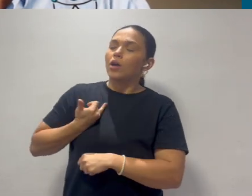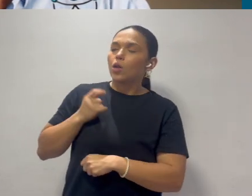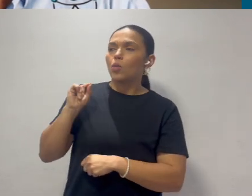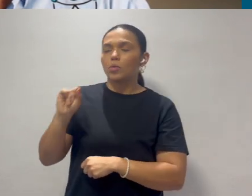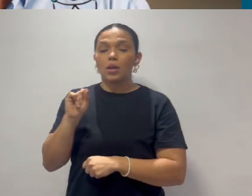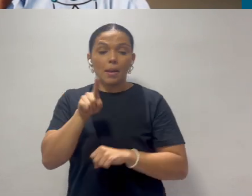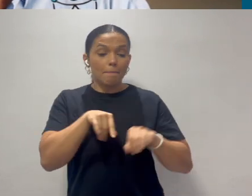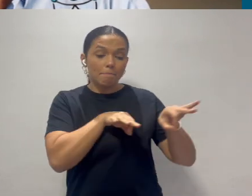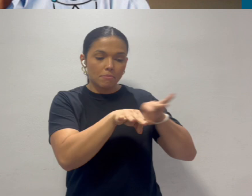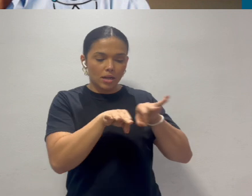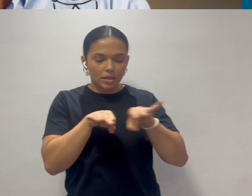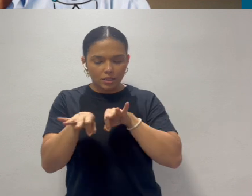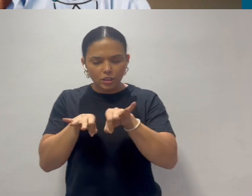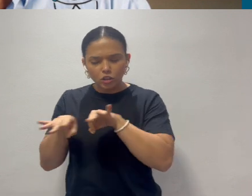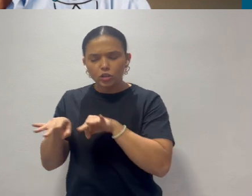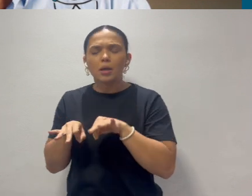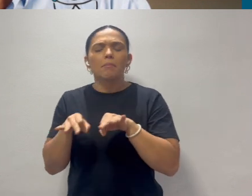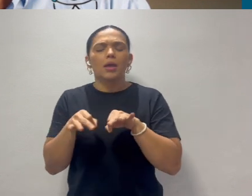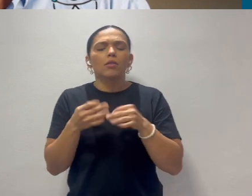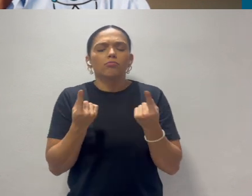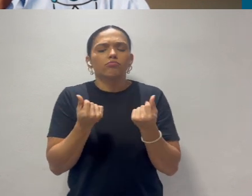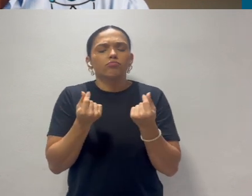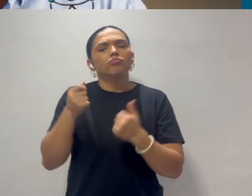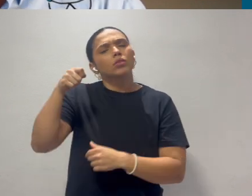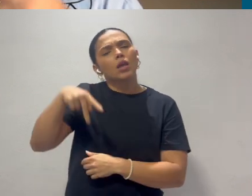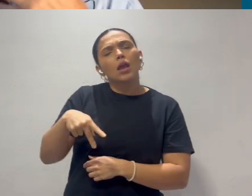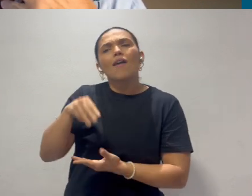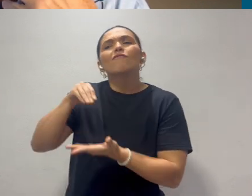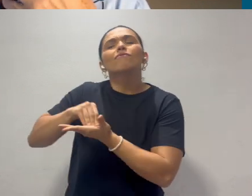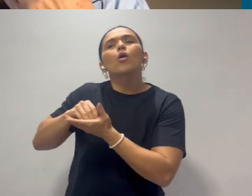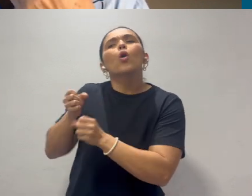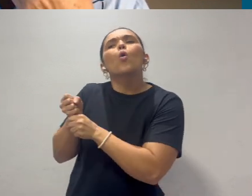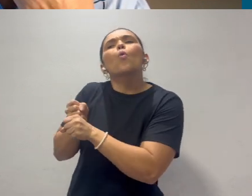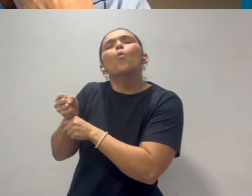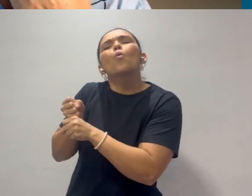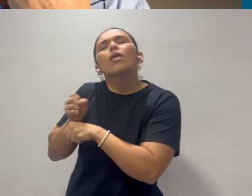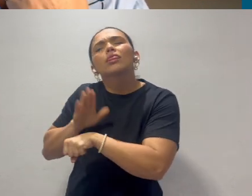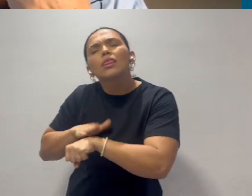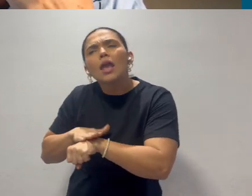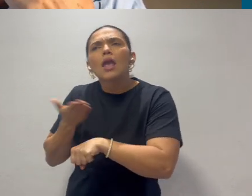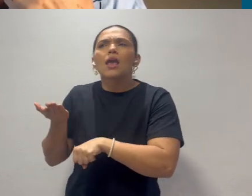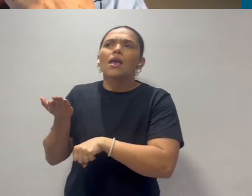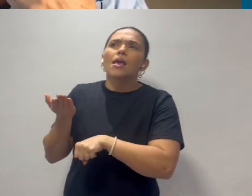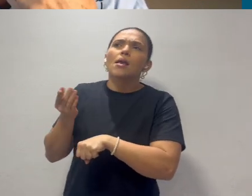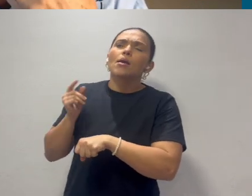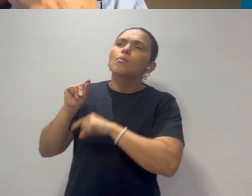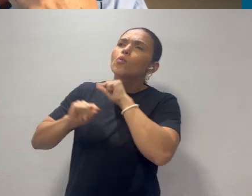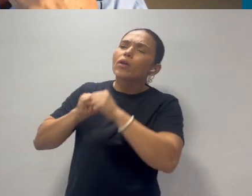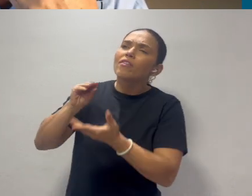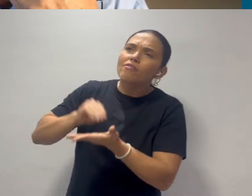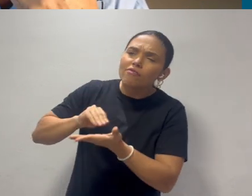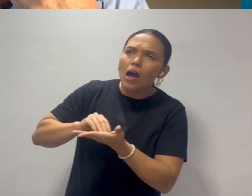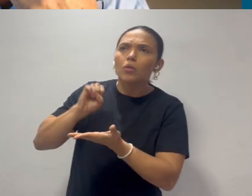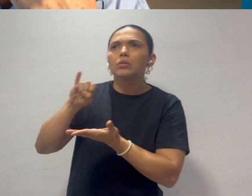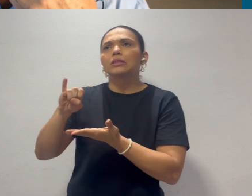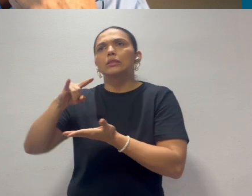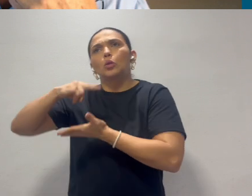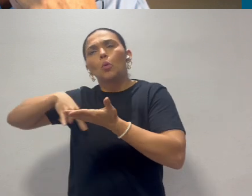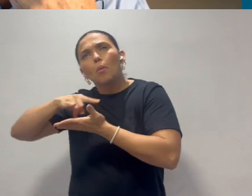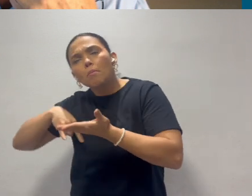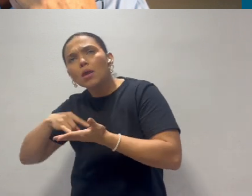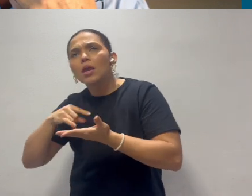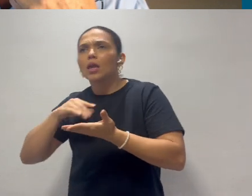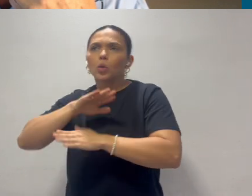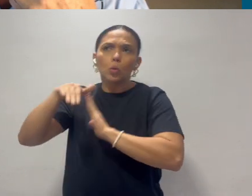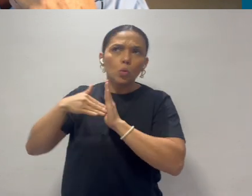queria saber quanto tempo estava faltando para a aposentadoria dela, o que estava faltando, se estava tudo ok. E